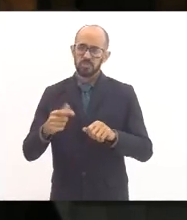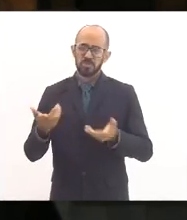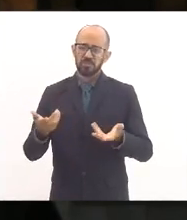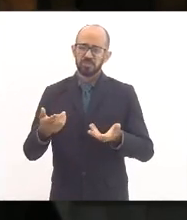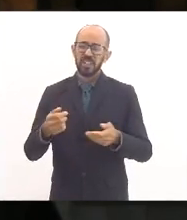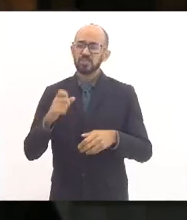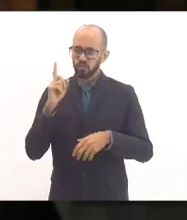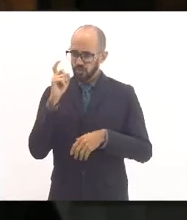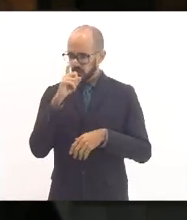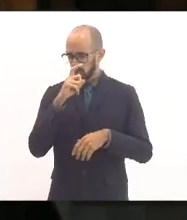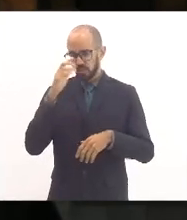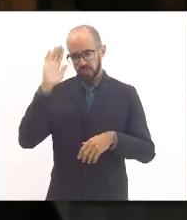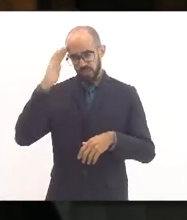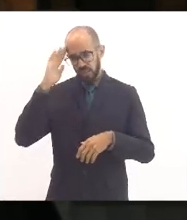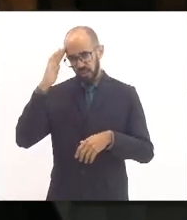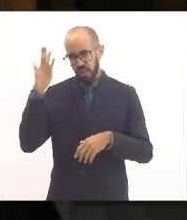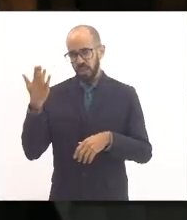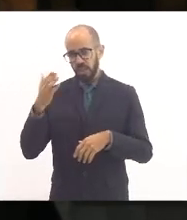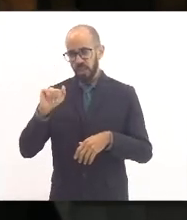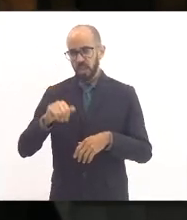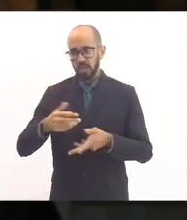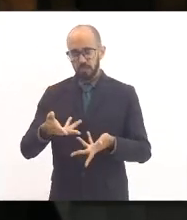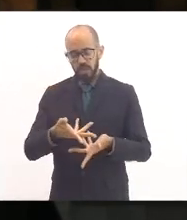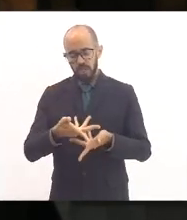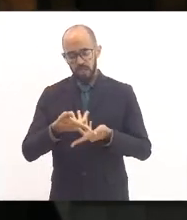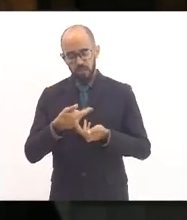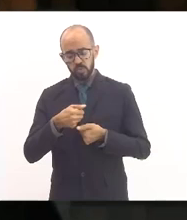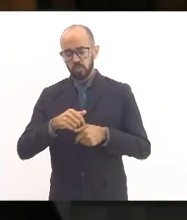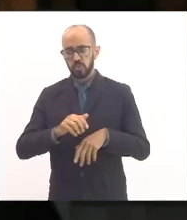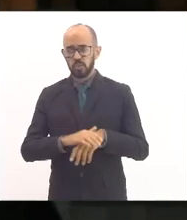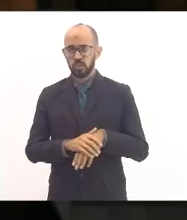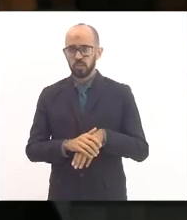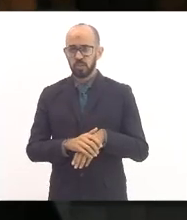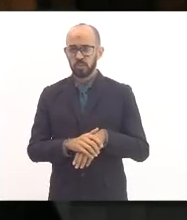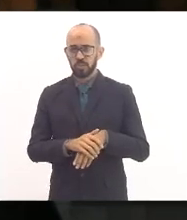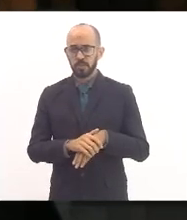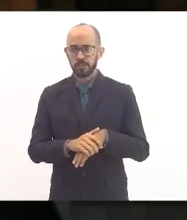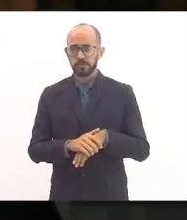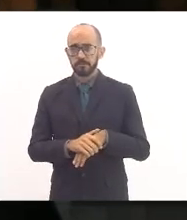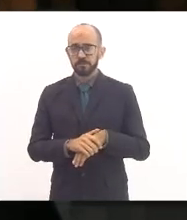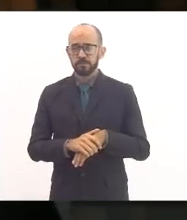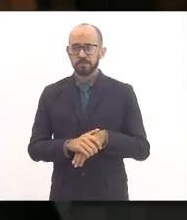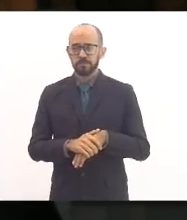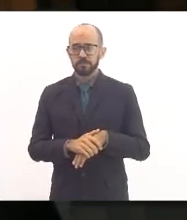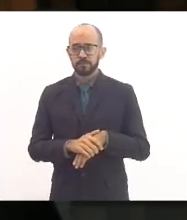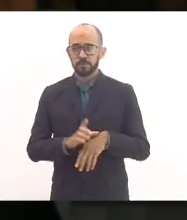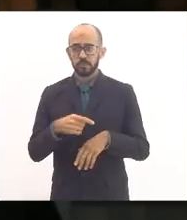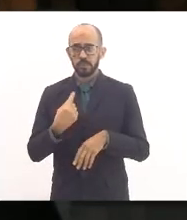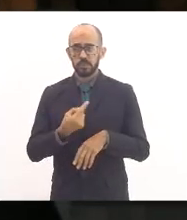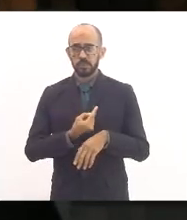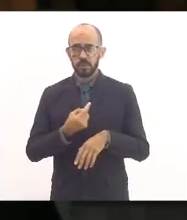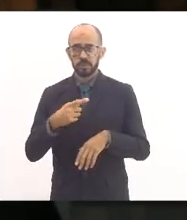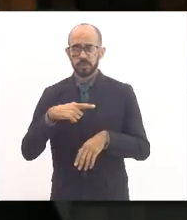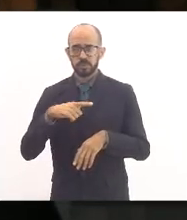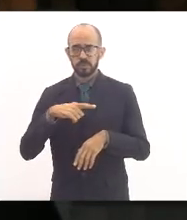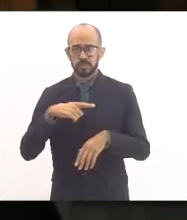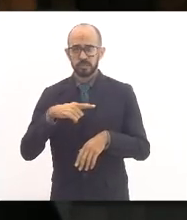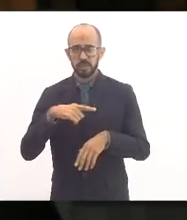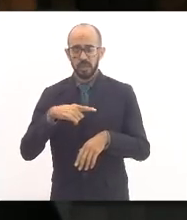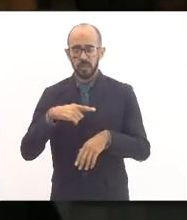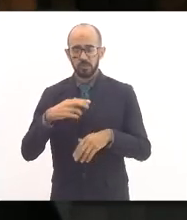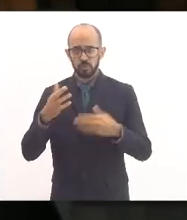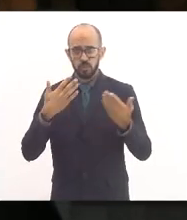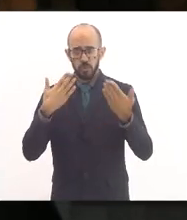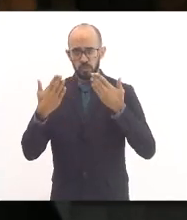sobretudo há o chamado merecimento e nós temos como